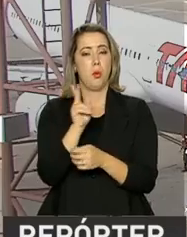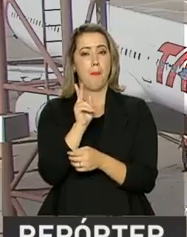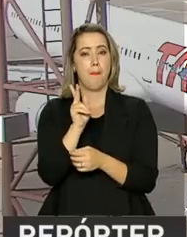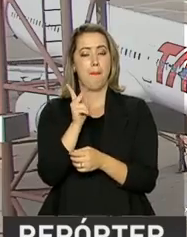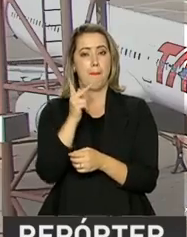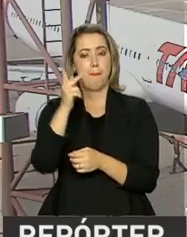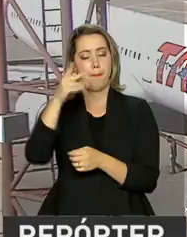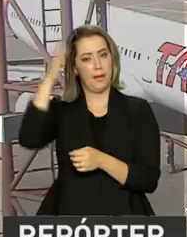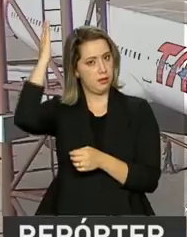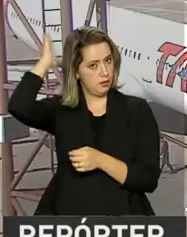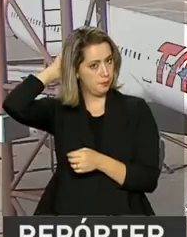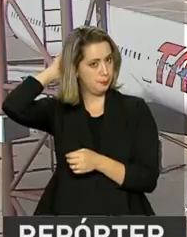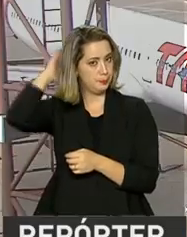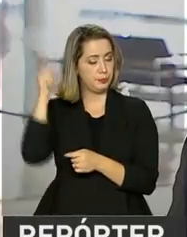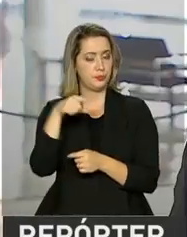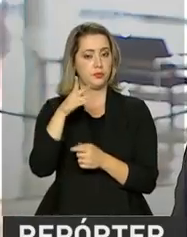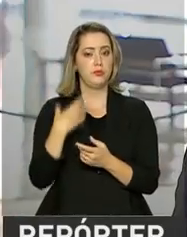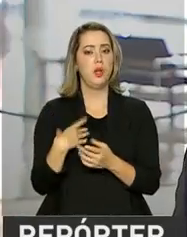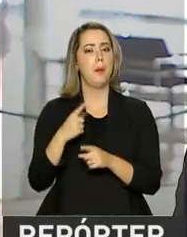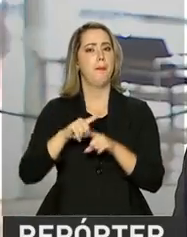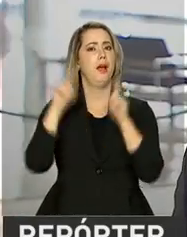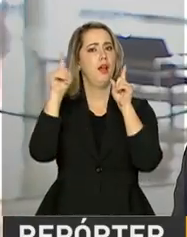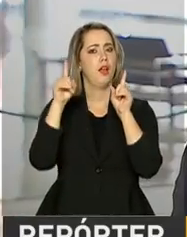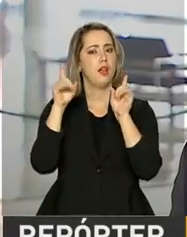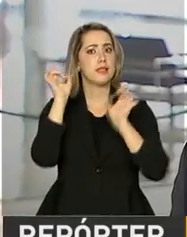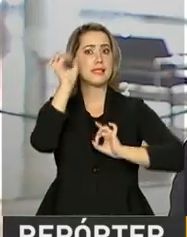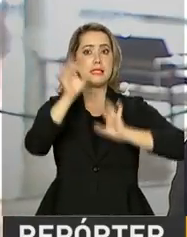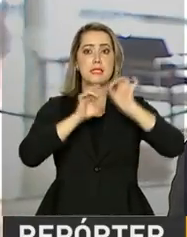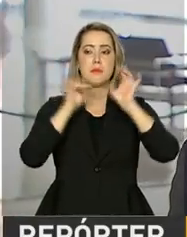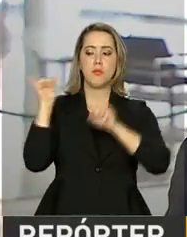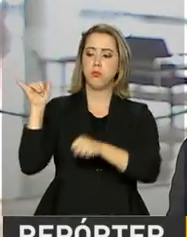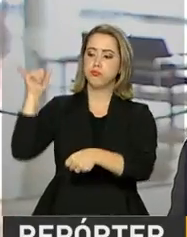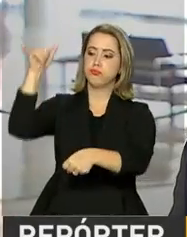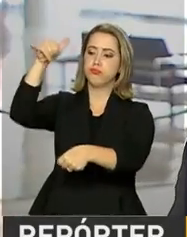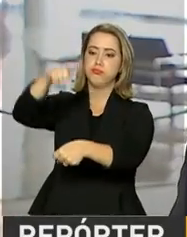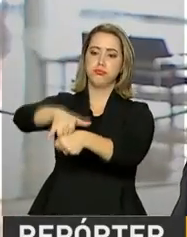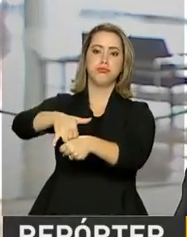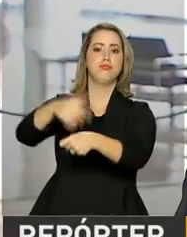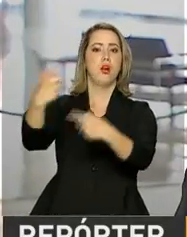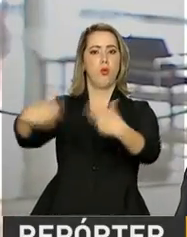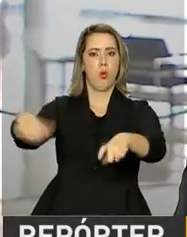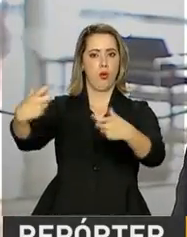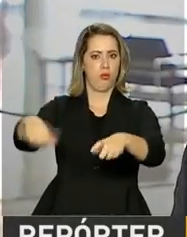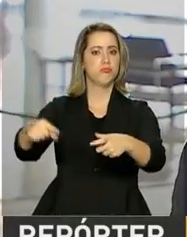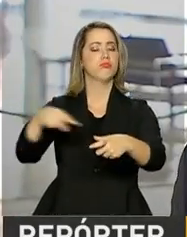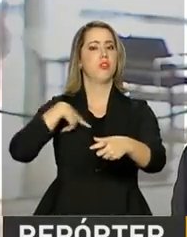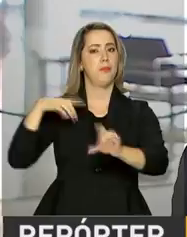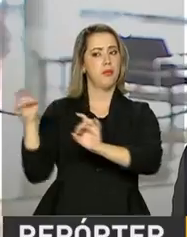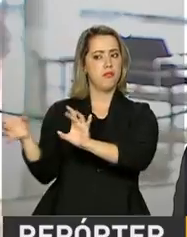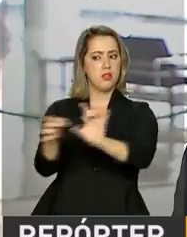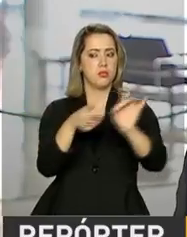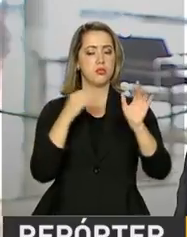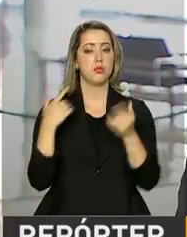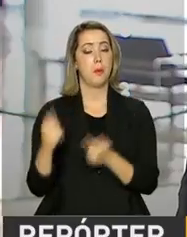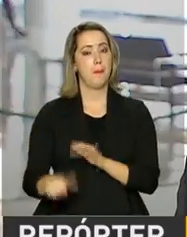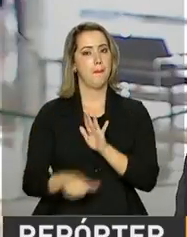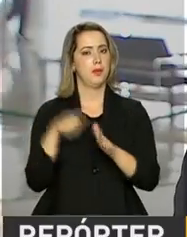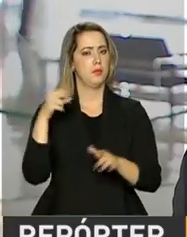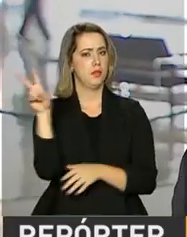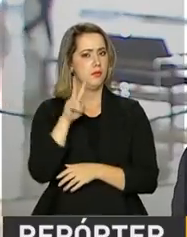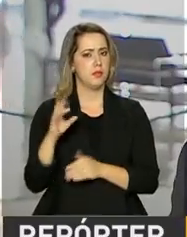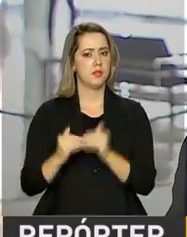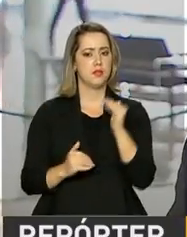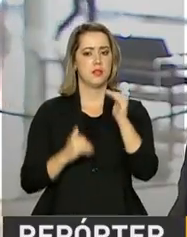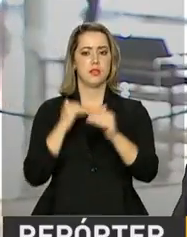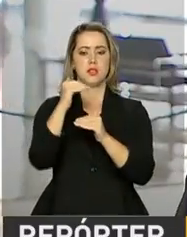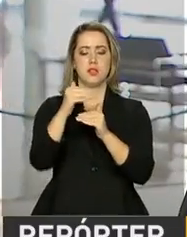grande destaque é do setor aéreo o setor da aviação civil teve agora no mês de março o primeiro mês de crescimento cresceu 5 9%